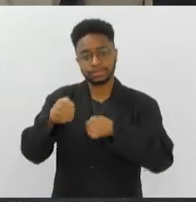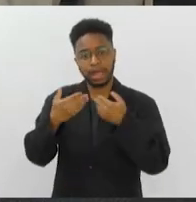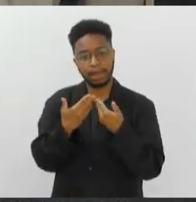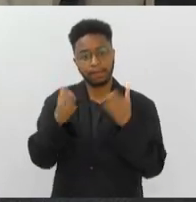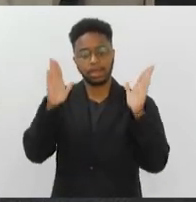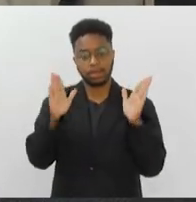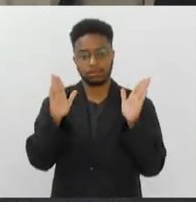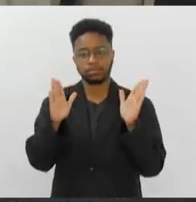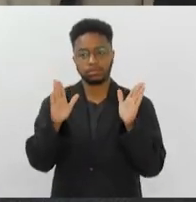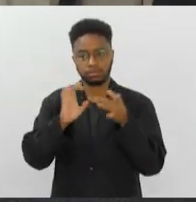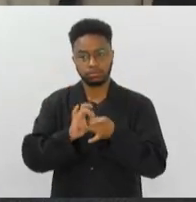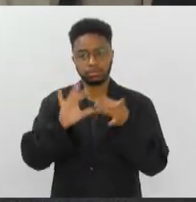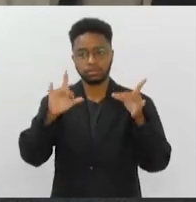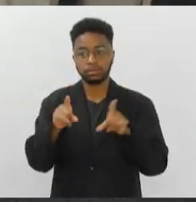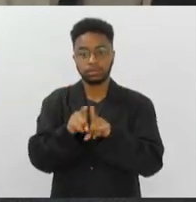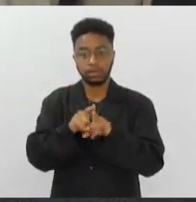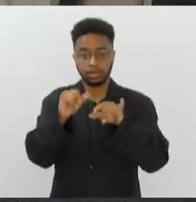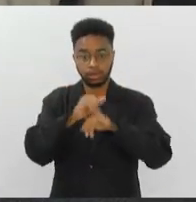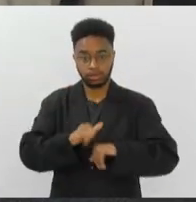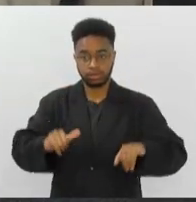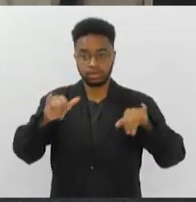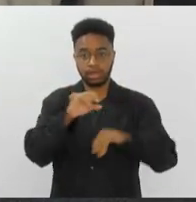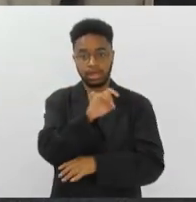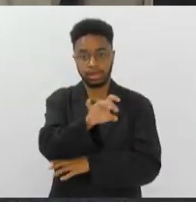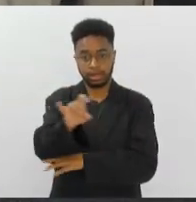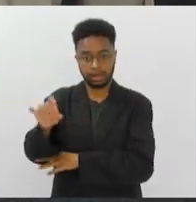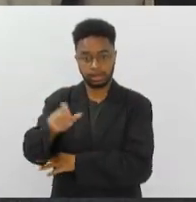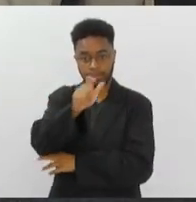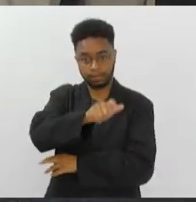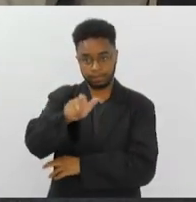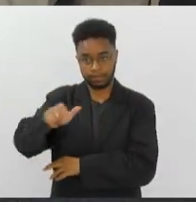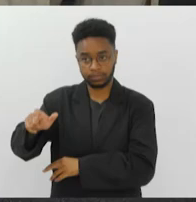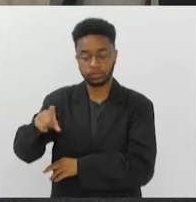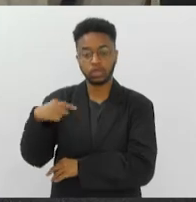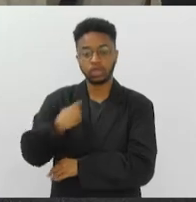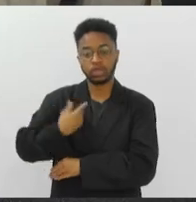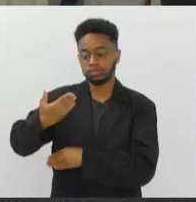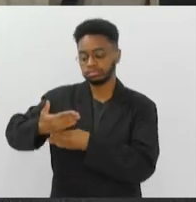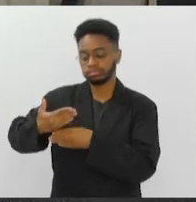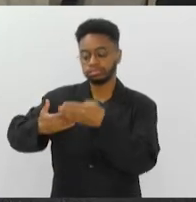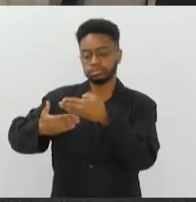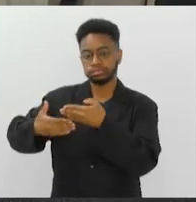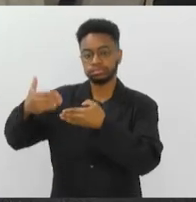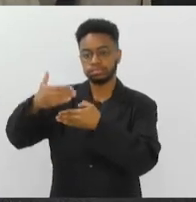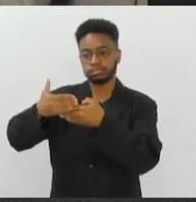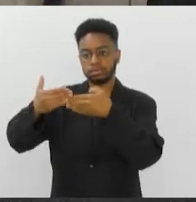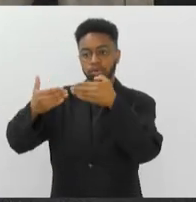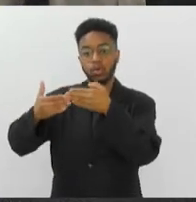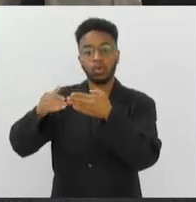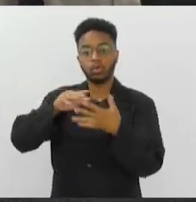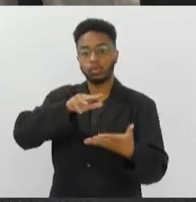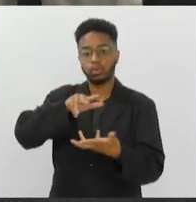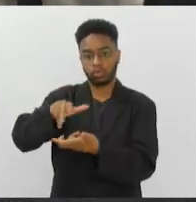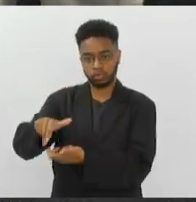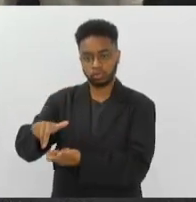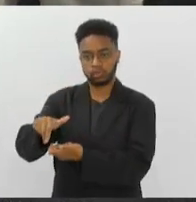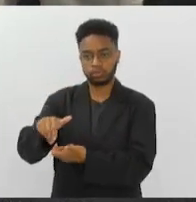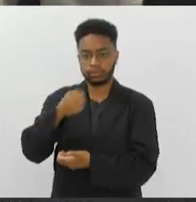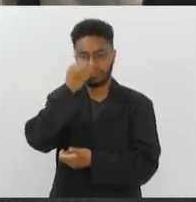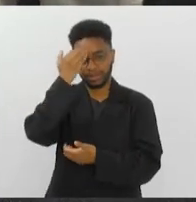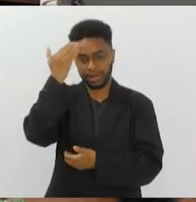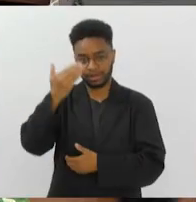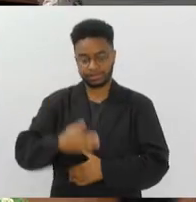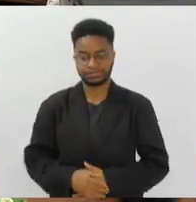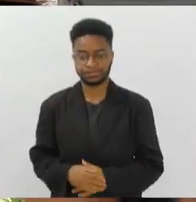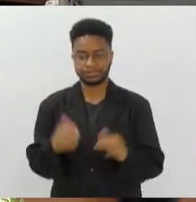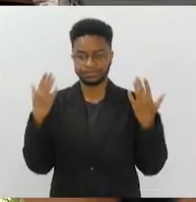portas abertas. E também fala também que cada um de nós somos tijolinho desse mundo, dessa obra chamada mundo. Tá bom? Obrigado.